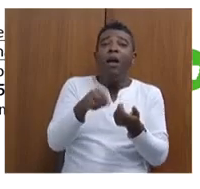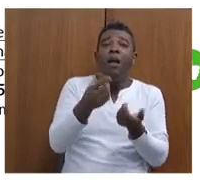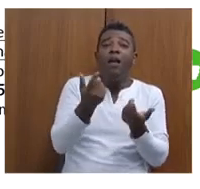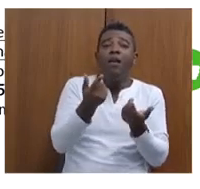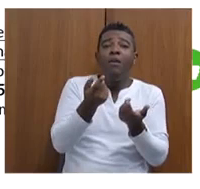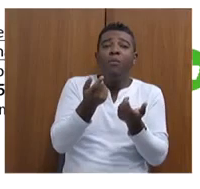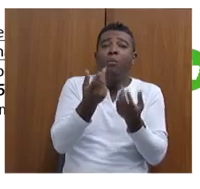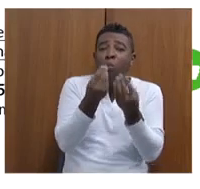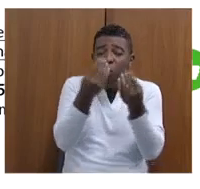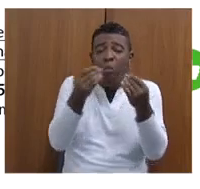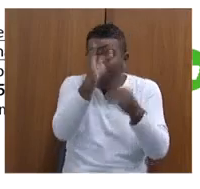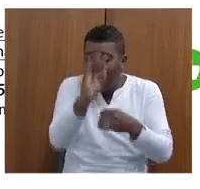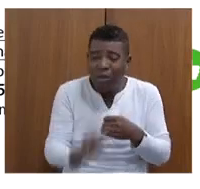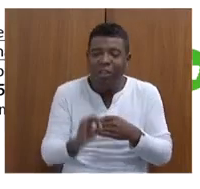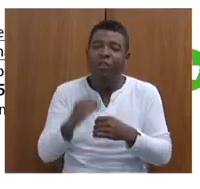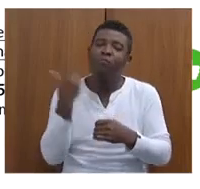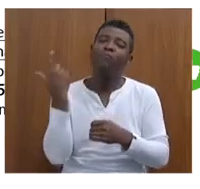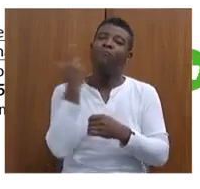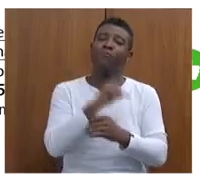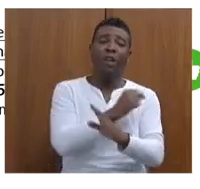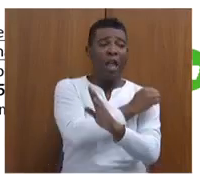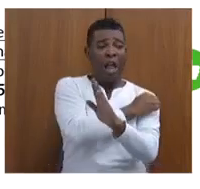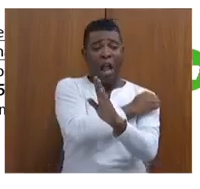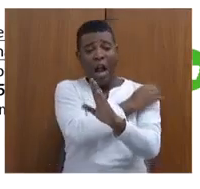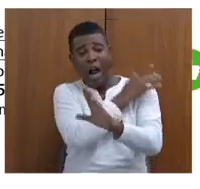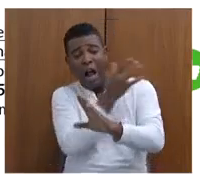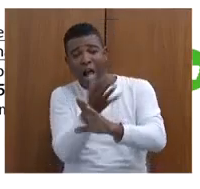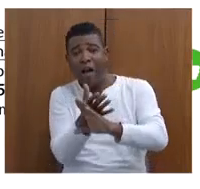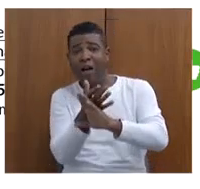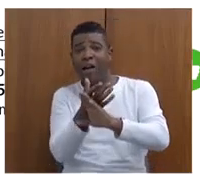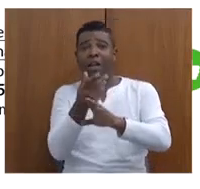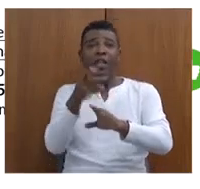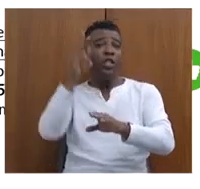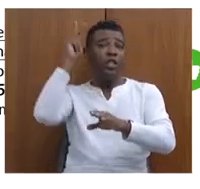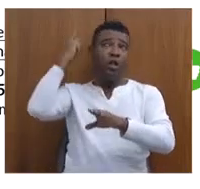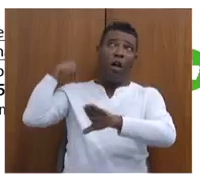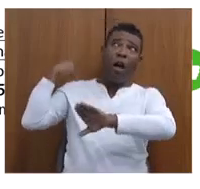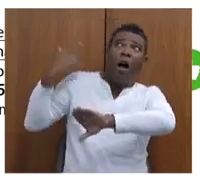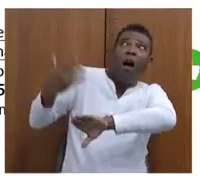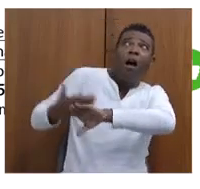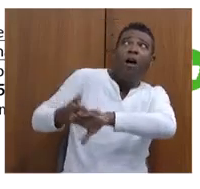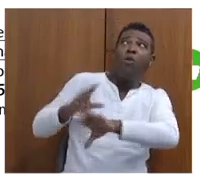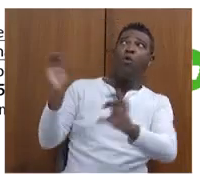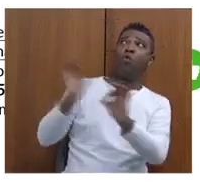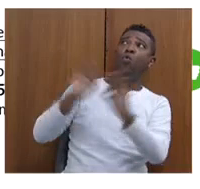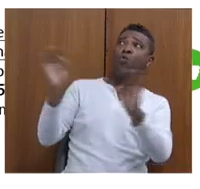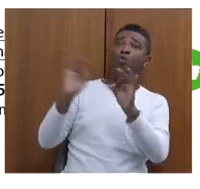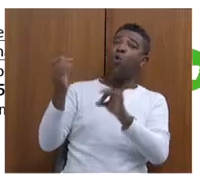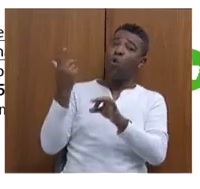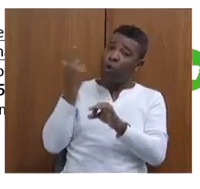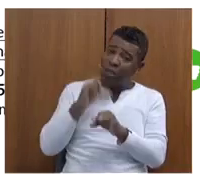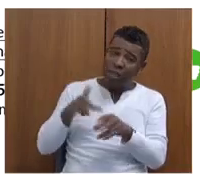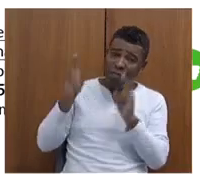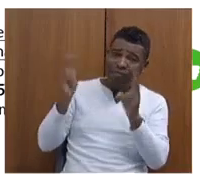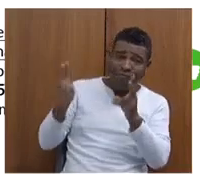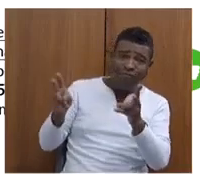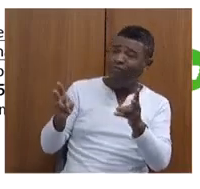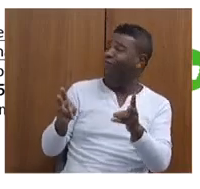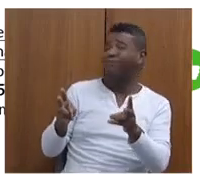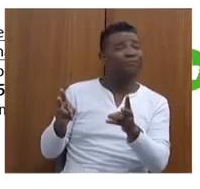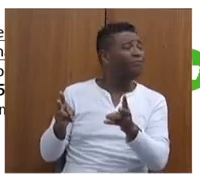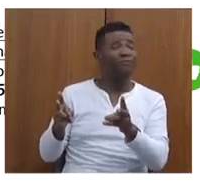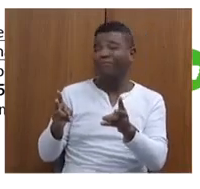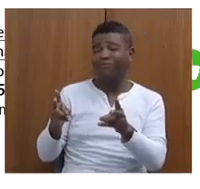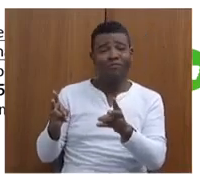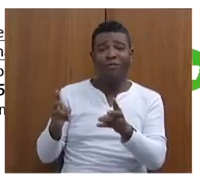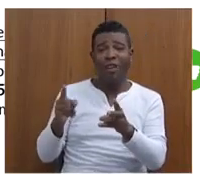recursos nunca antes na história de nenhum governo isso foi atingido é o motivo de muito orgulho para a gente e no mesmo período